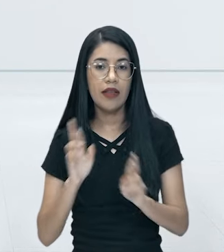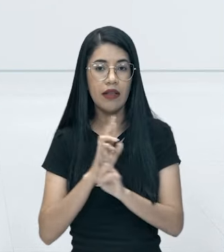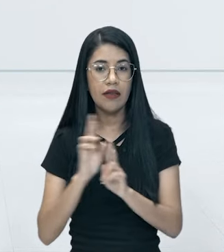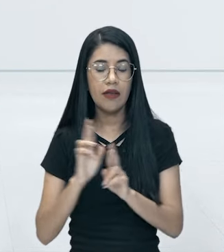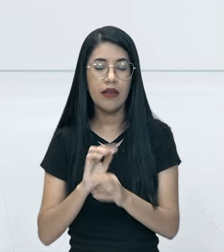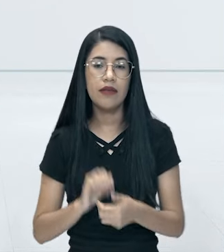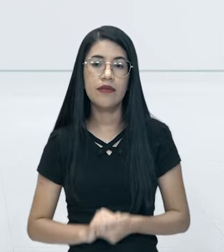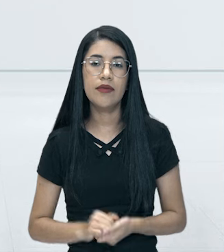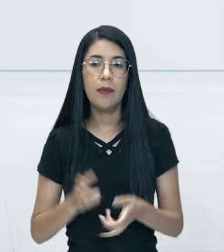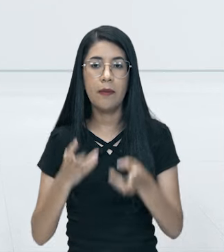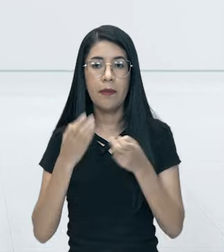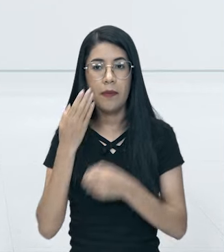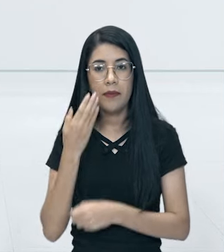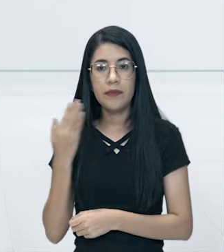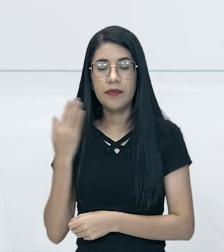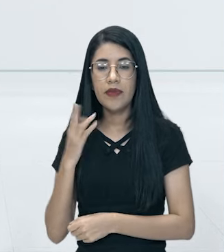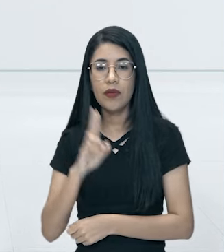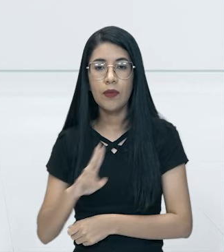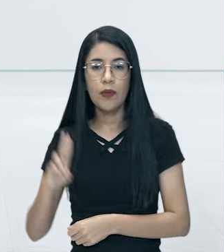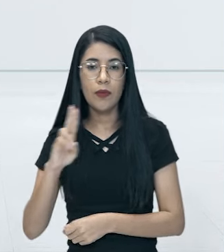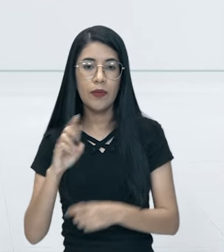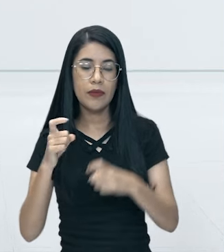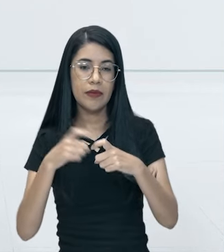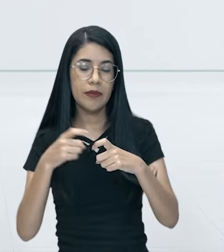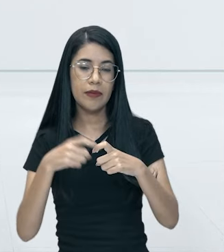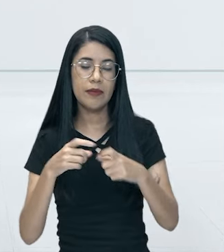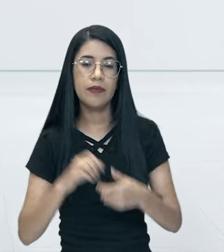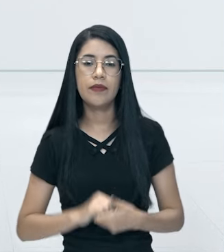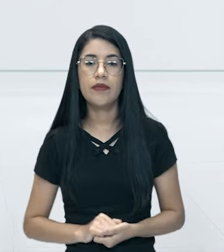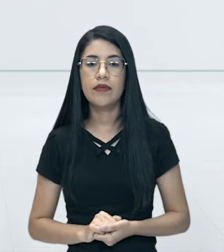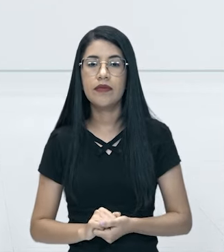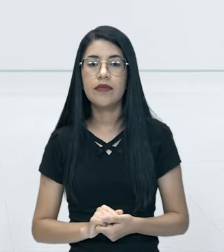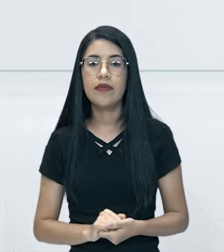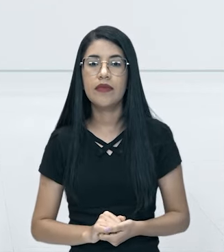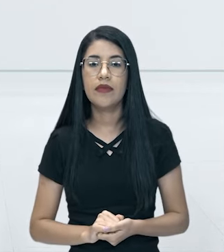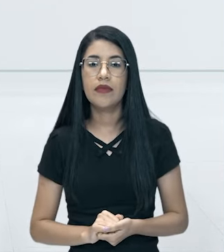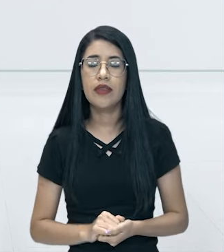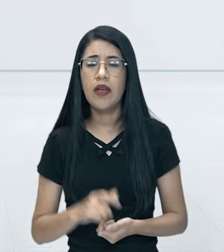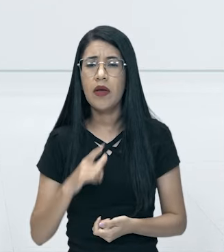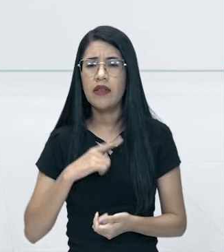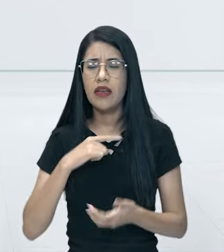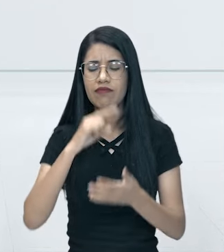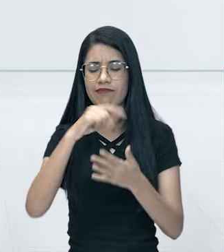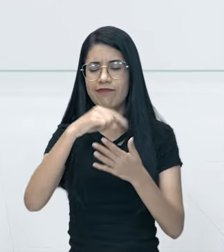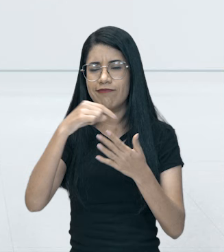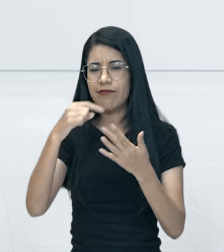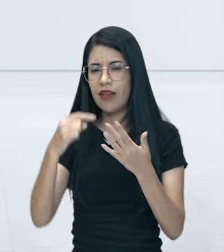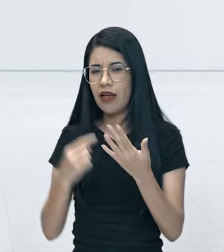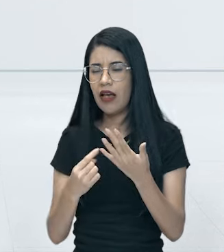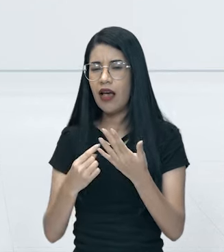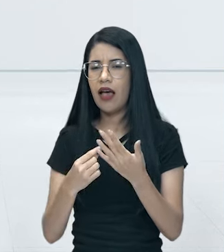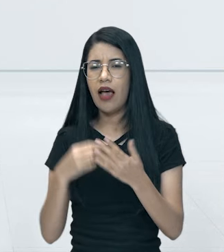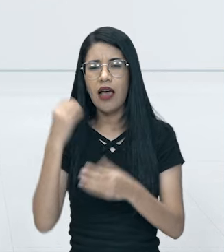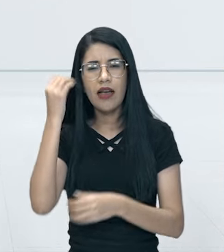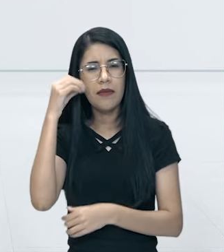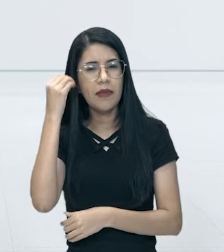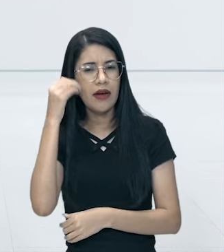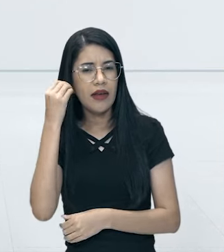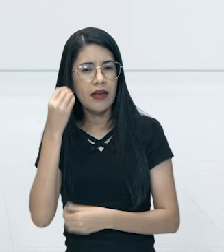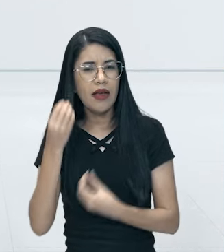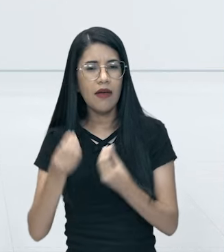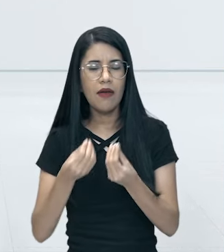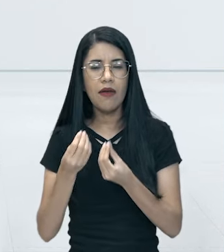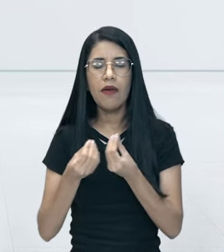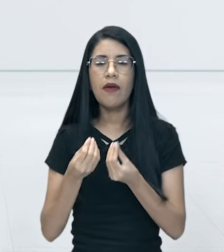as aplicações na medicina. Temos aí vários experimentos que nos mostram como